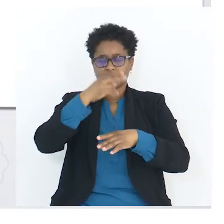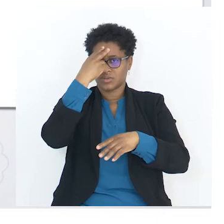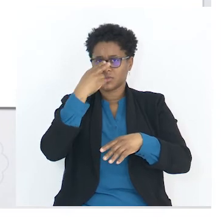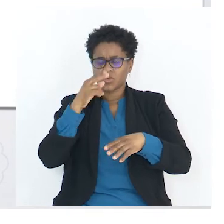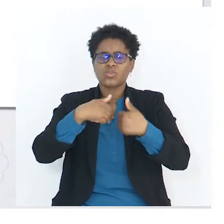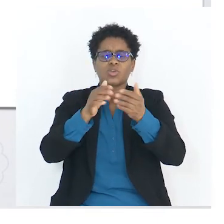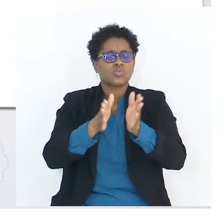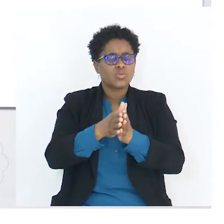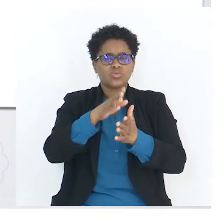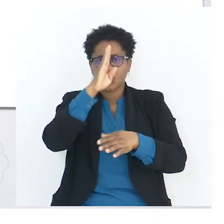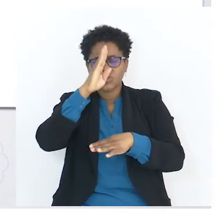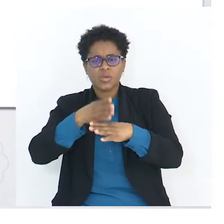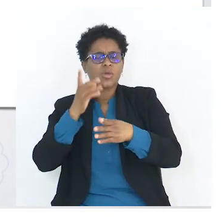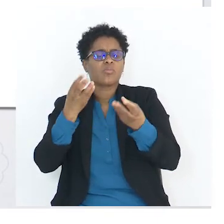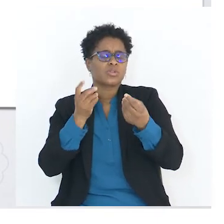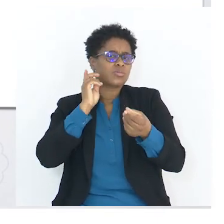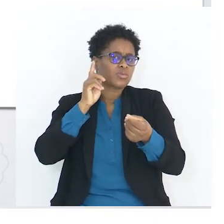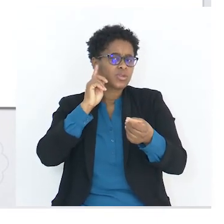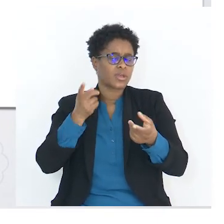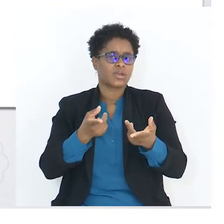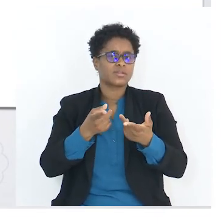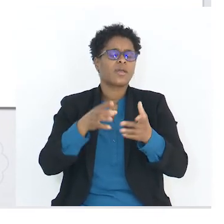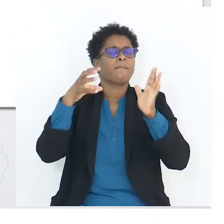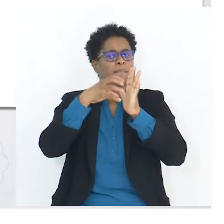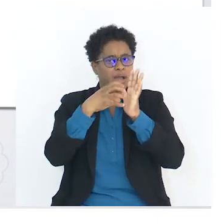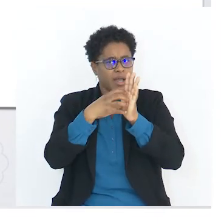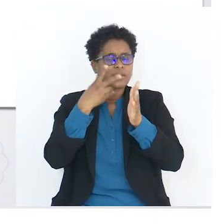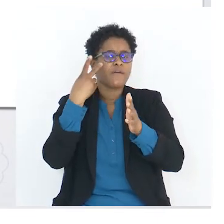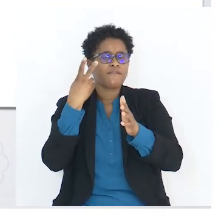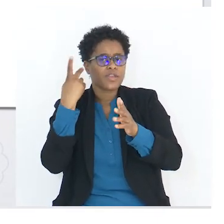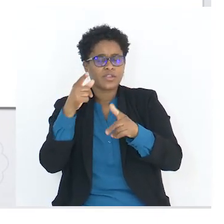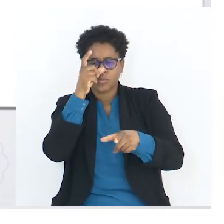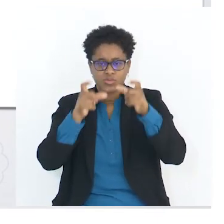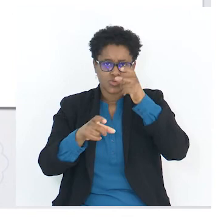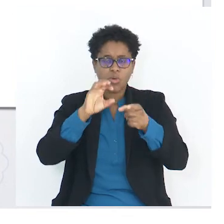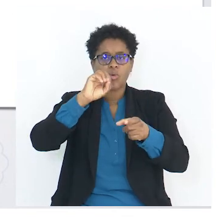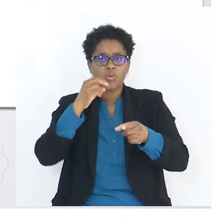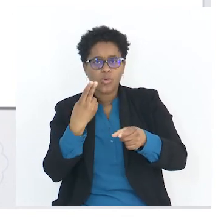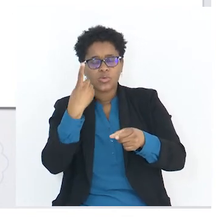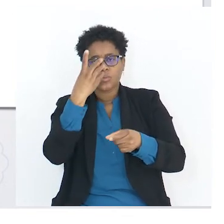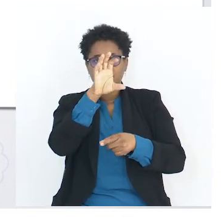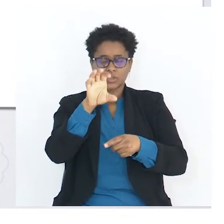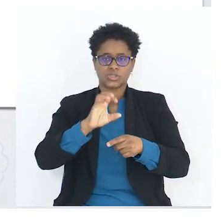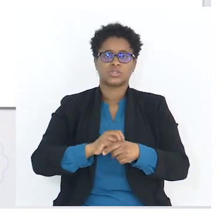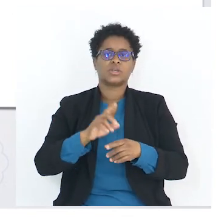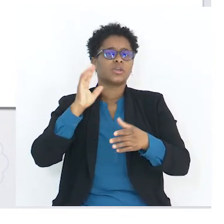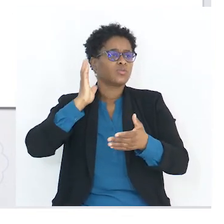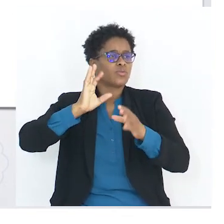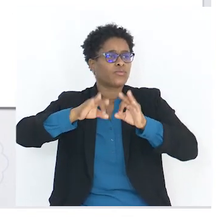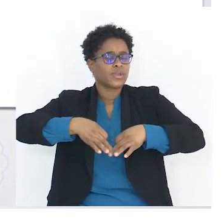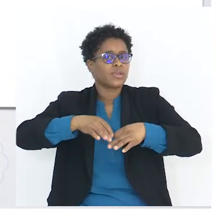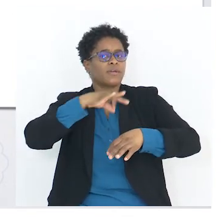os acontecimentos importantes e marcantes na vida de um povo ou de uma nação. E, por